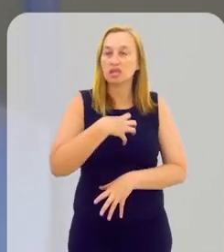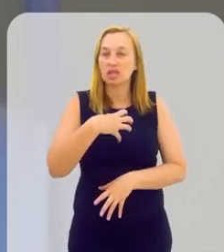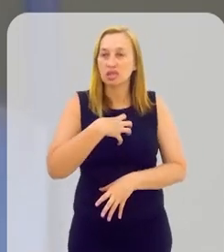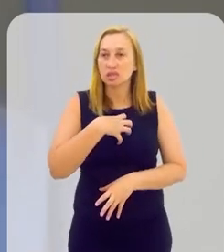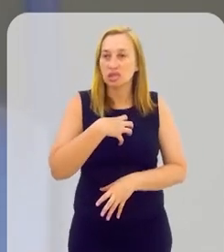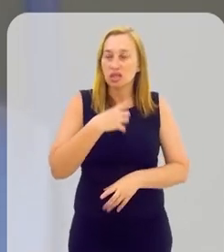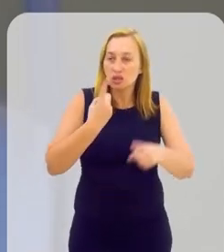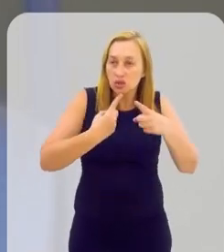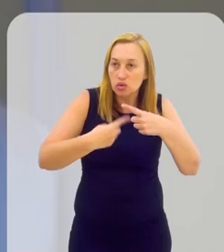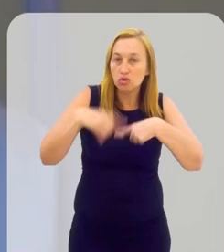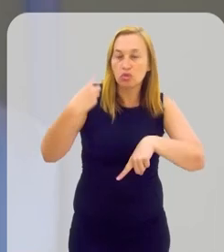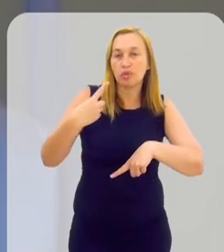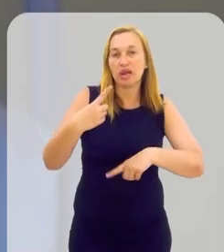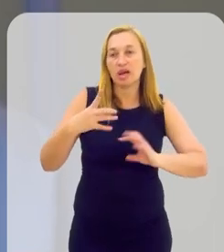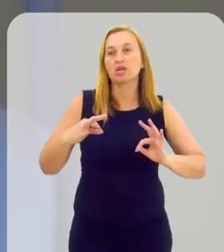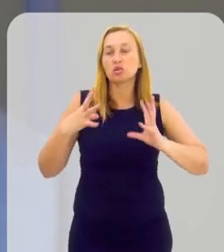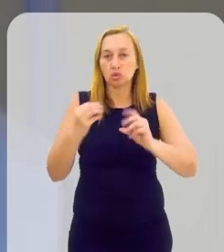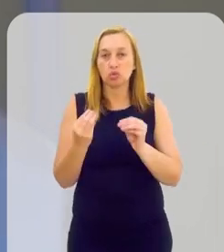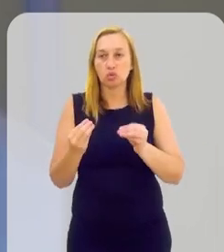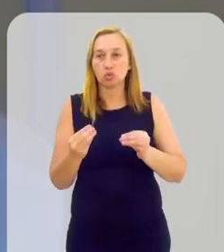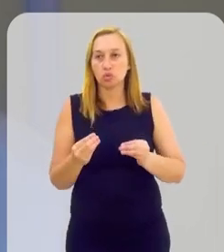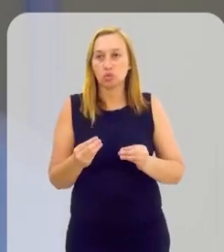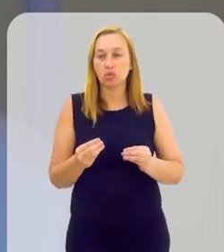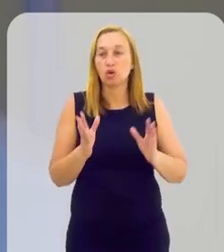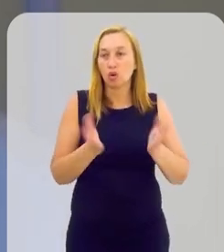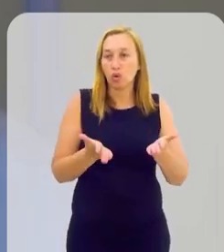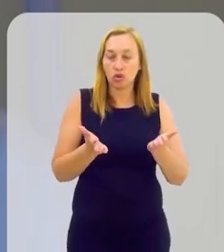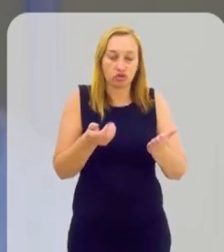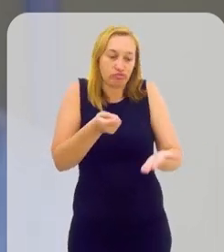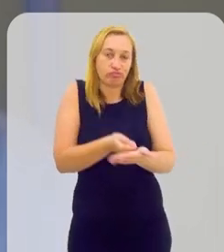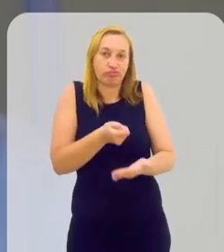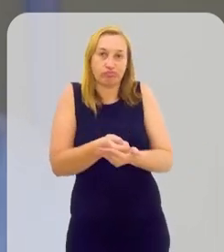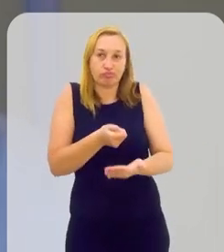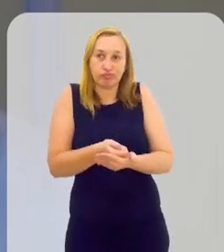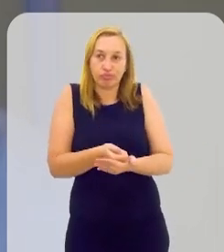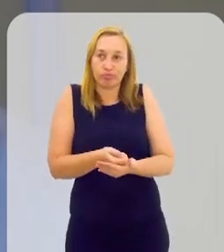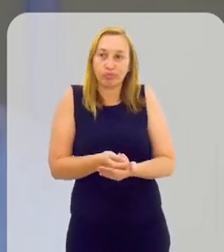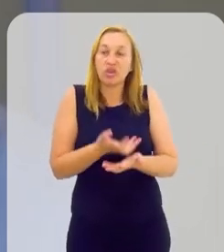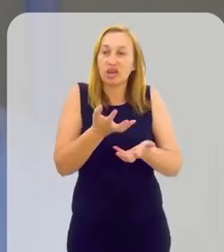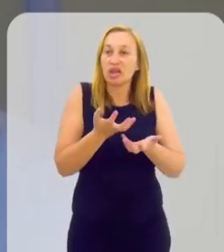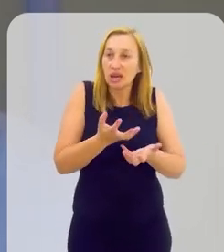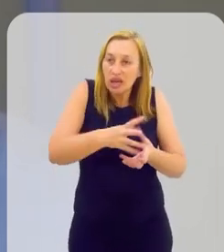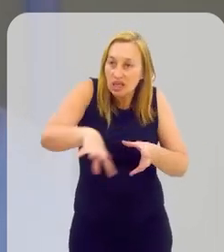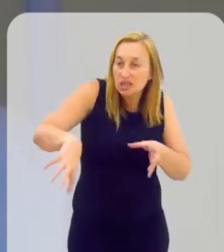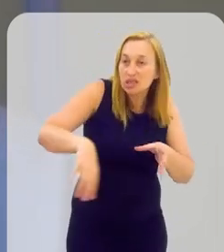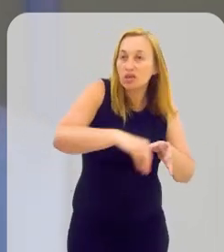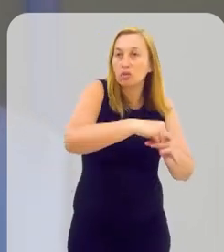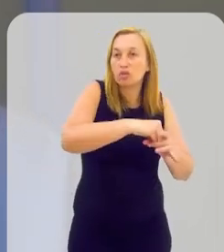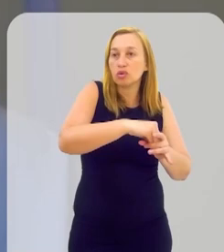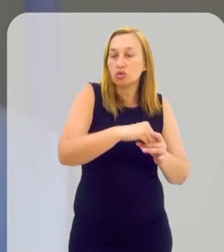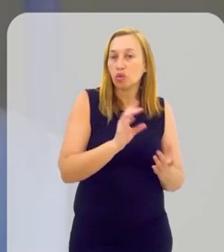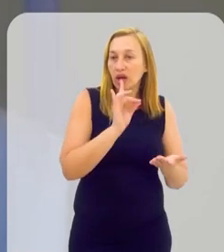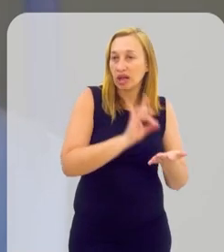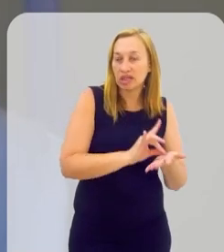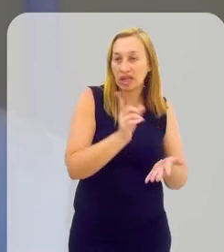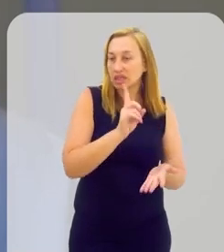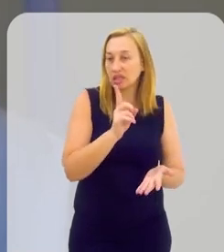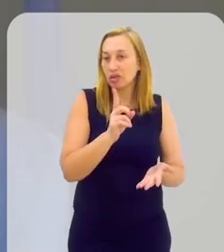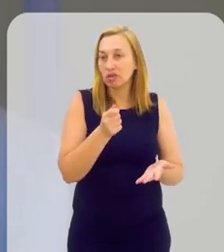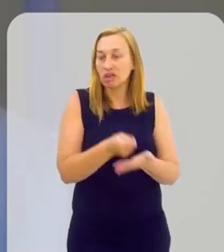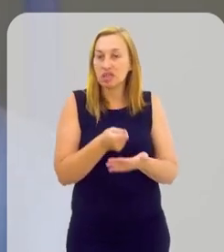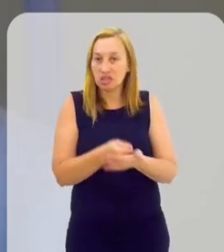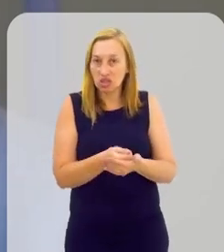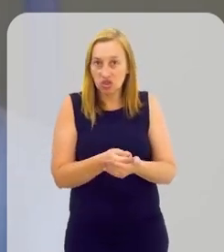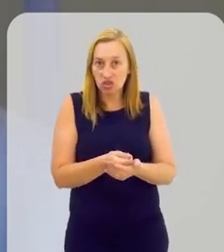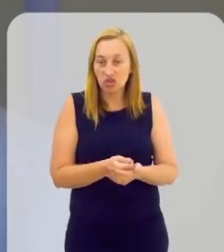de superar as expectativas. O cliente hoje em dia está muito mais exigente, ele quer se inserir numa realidade que não existe, que não,